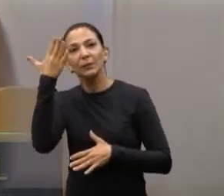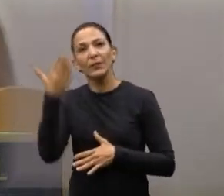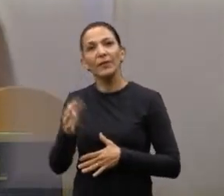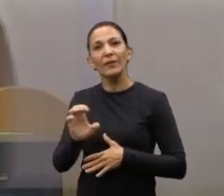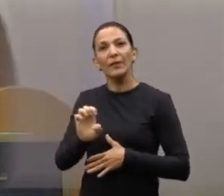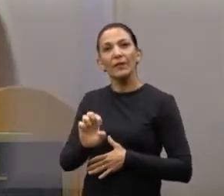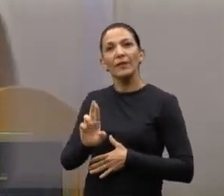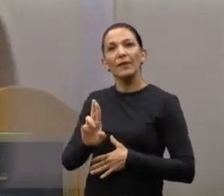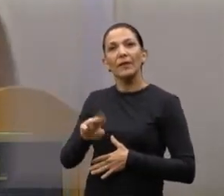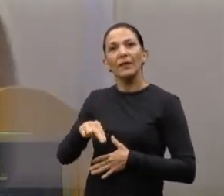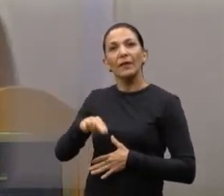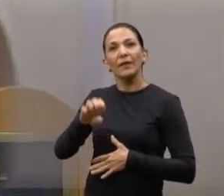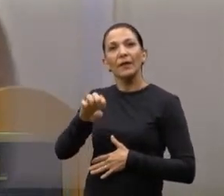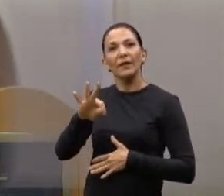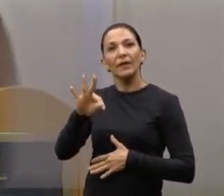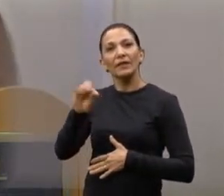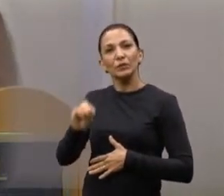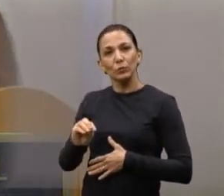Ernesto.